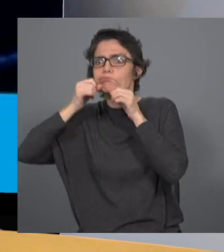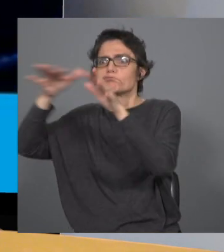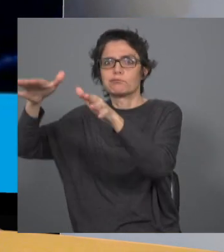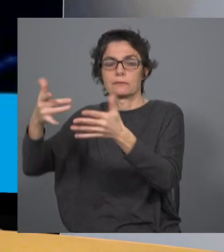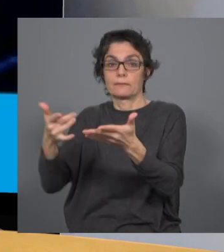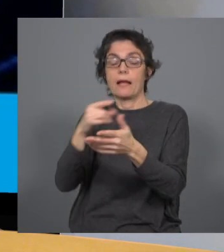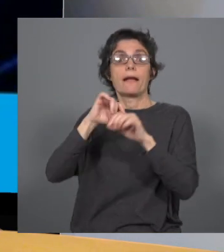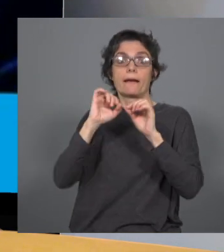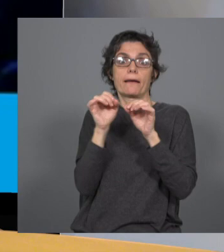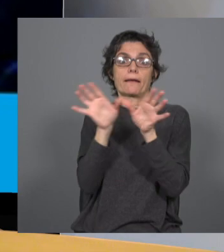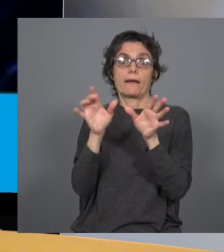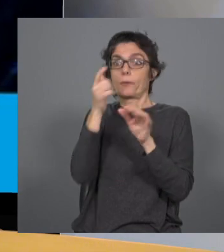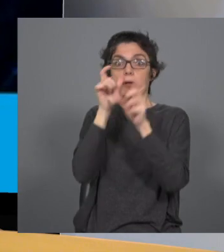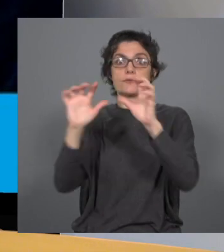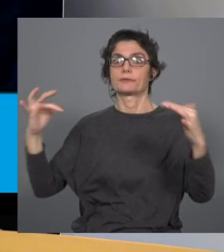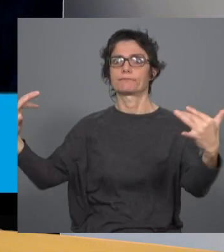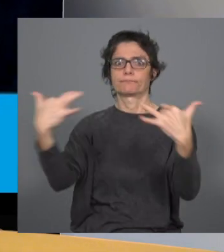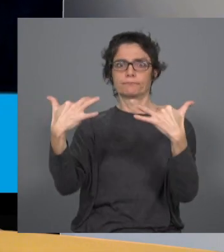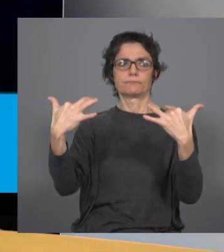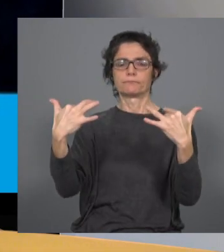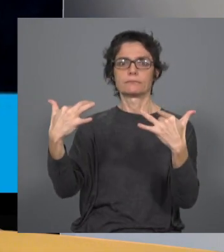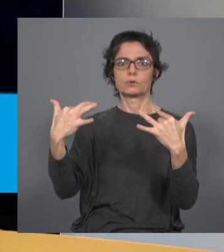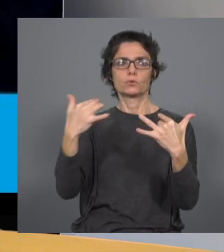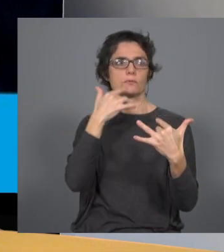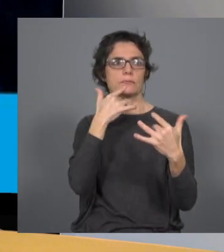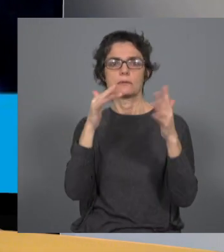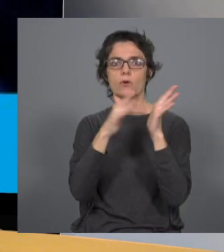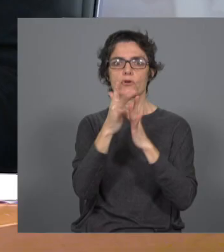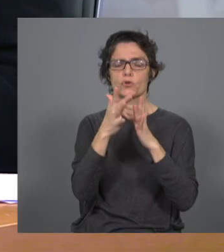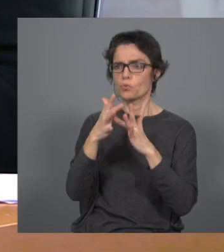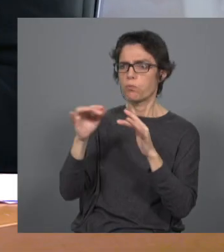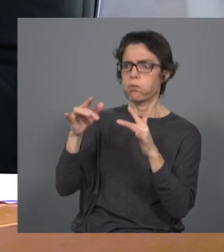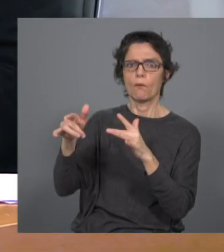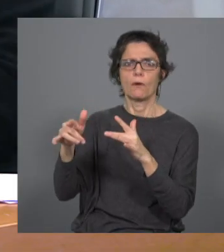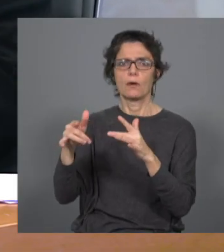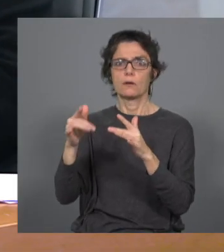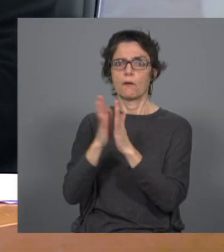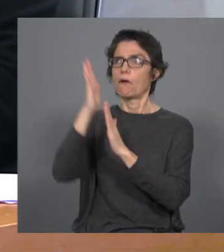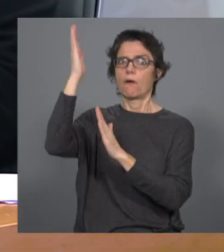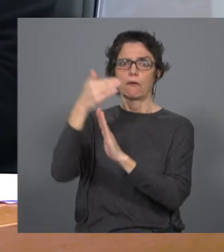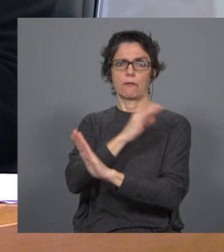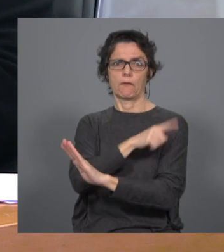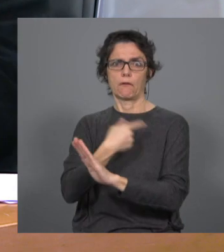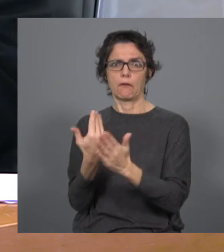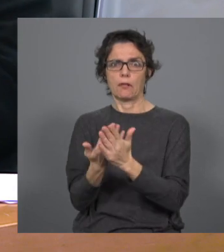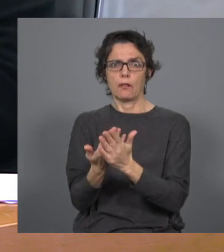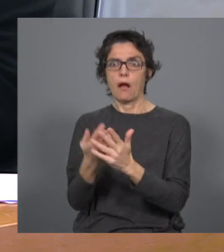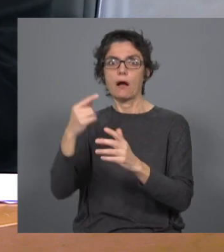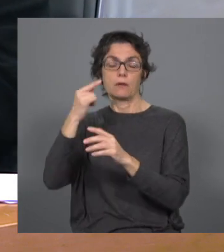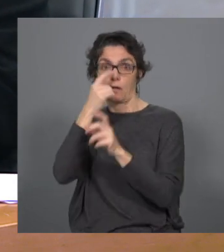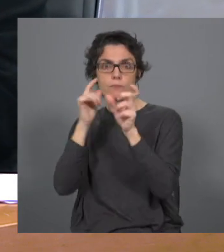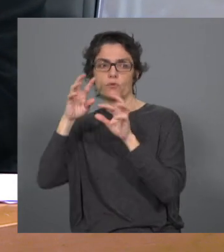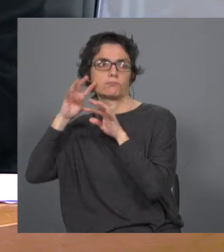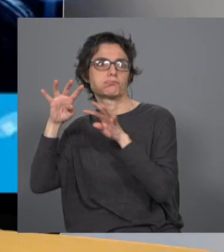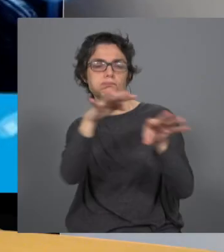uma manifestação muito concreta deste poder de Deus. O que é que temos a